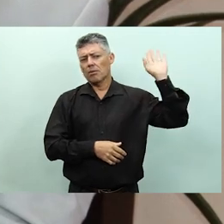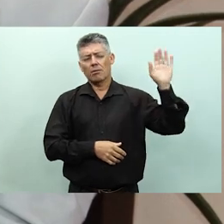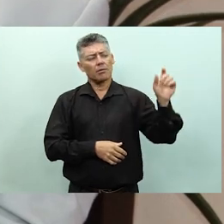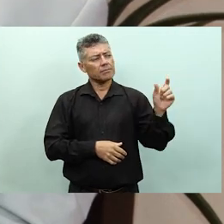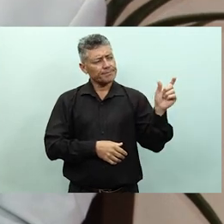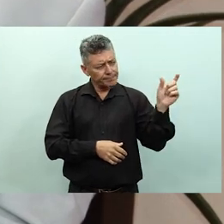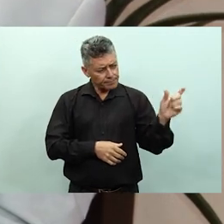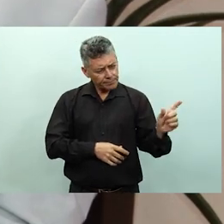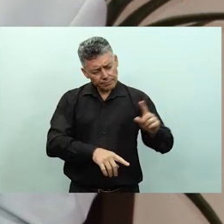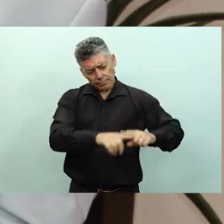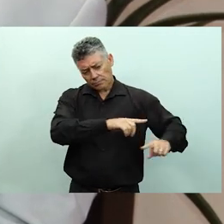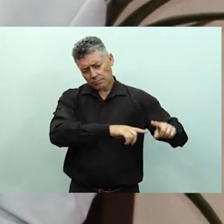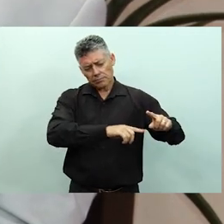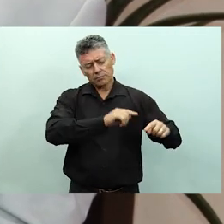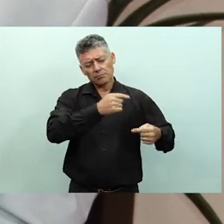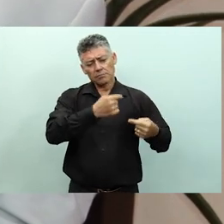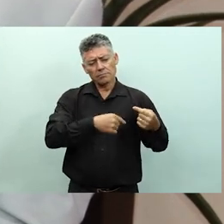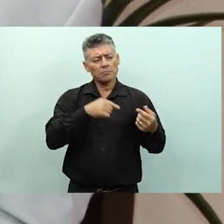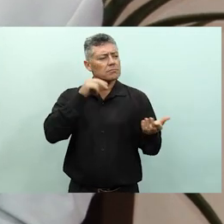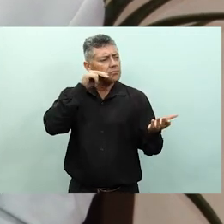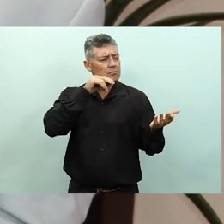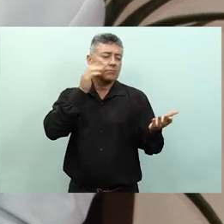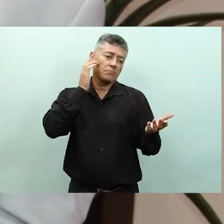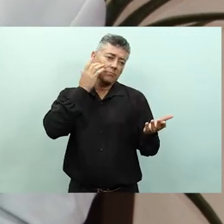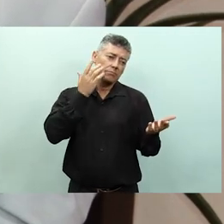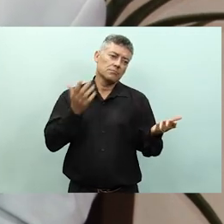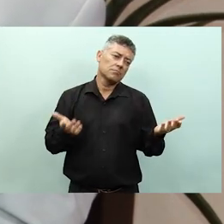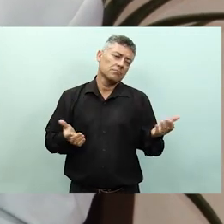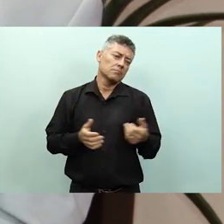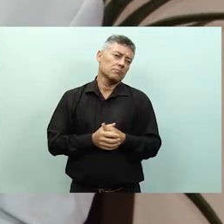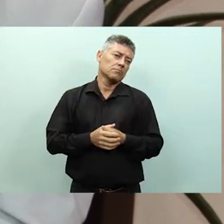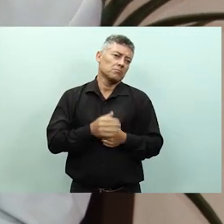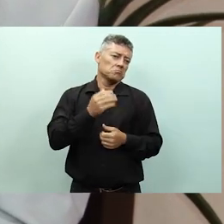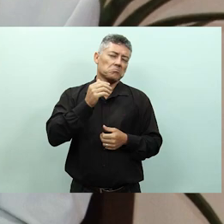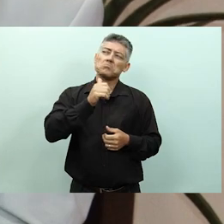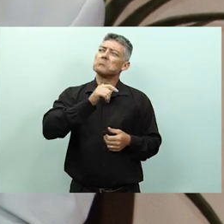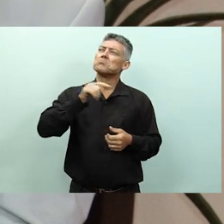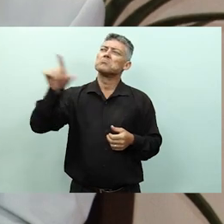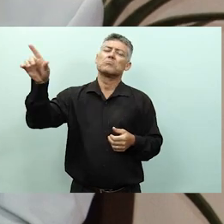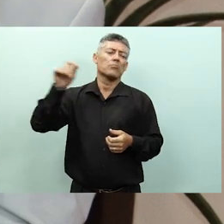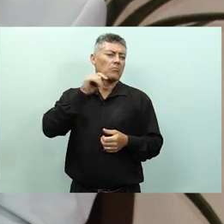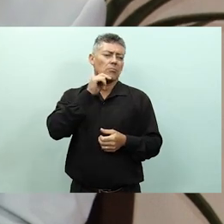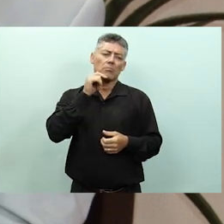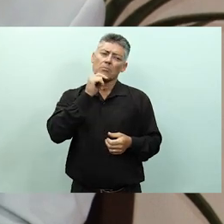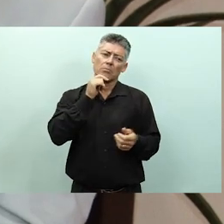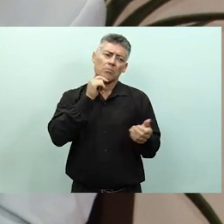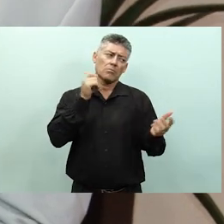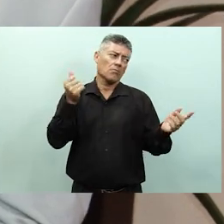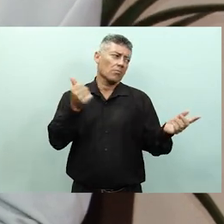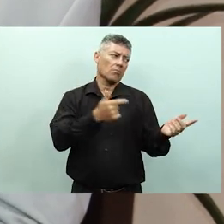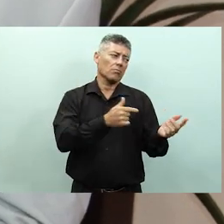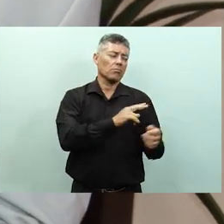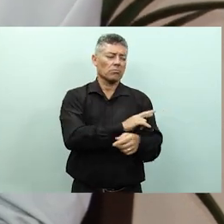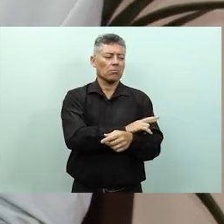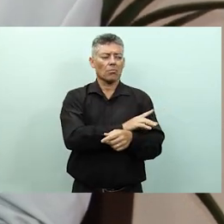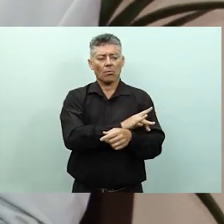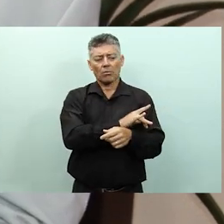ela foi a maior liderança política em Natal, eu acho. Eu não vejo ninguém maior do que Vilma em Natal.